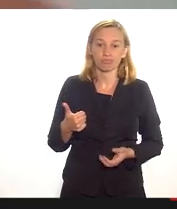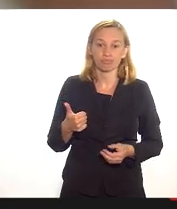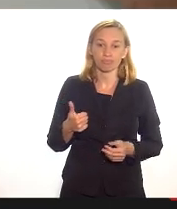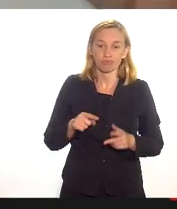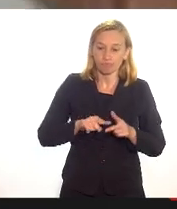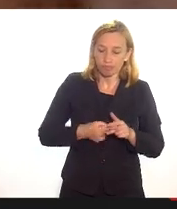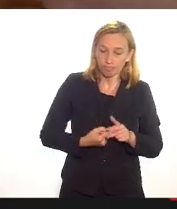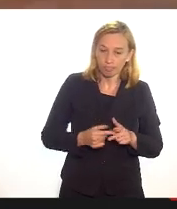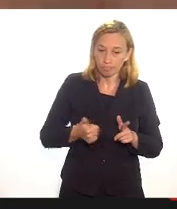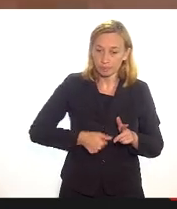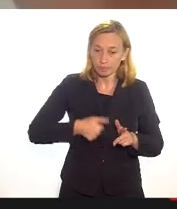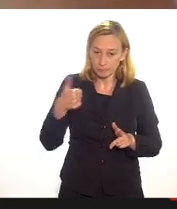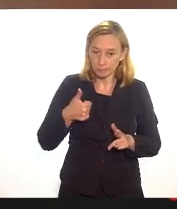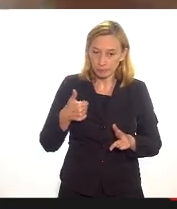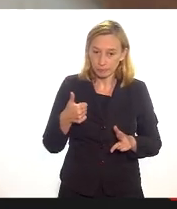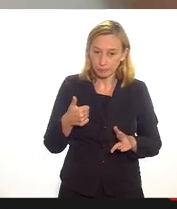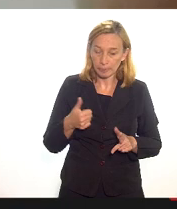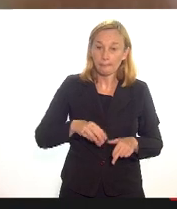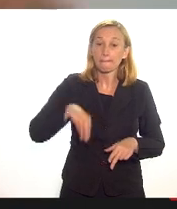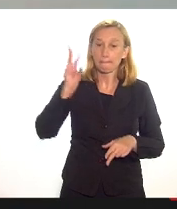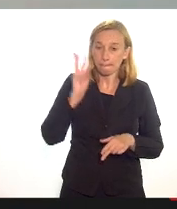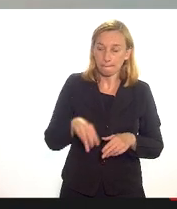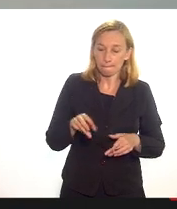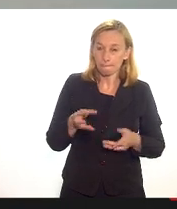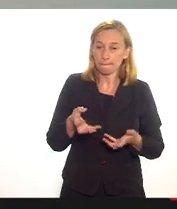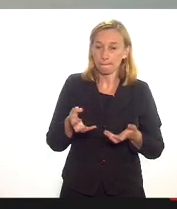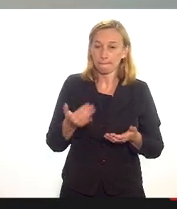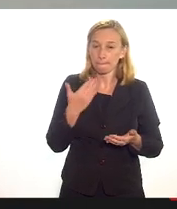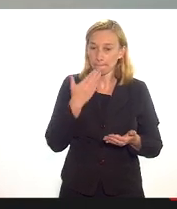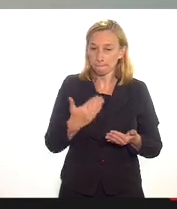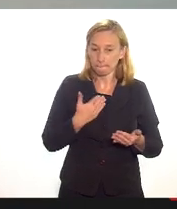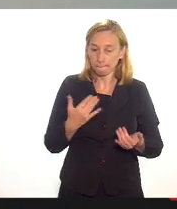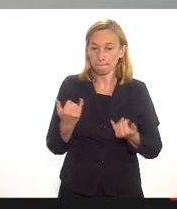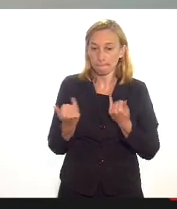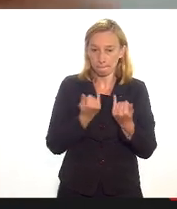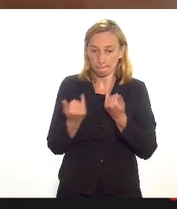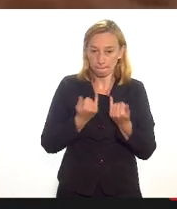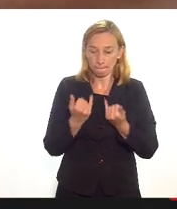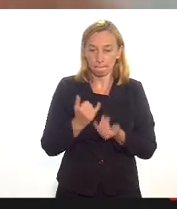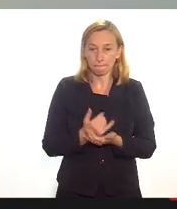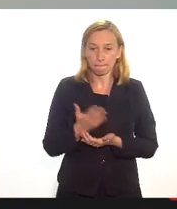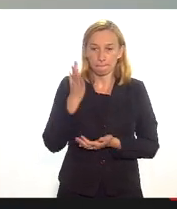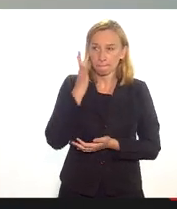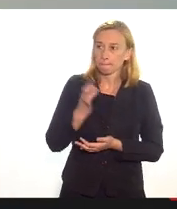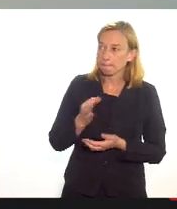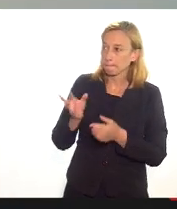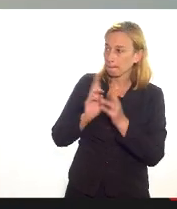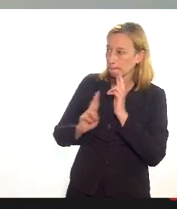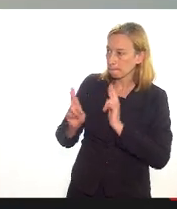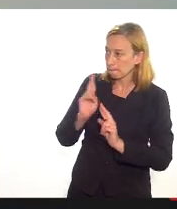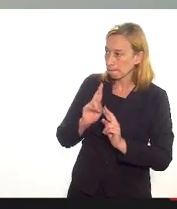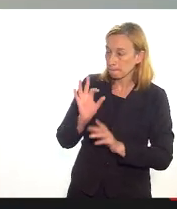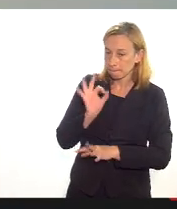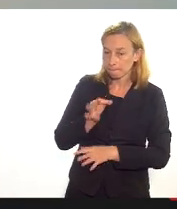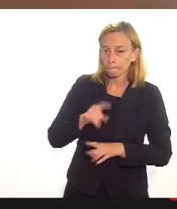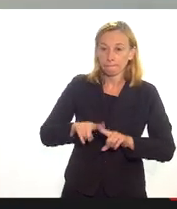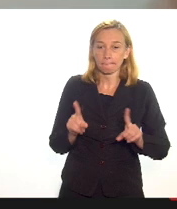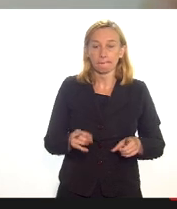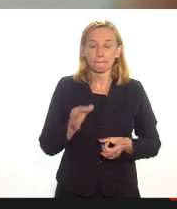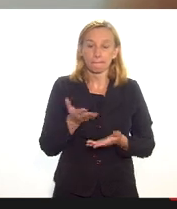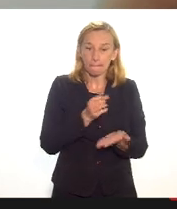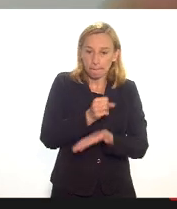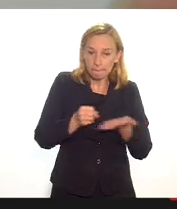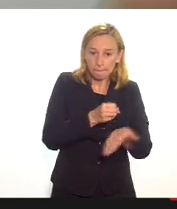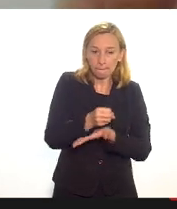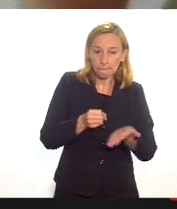mais palatável para quem vier pedir essas informações para a gente. Não sei se eu respondi às informações que o senhor pediu, mas